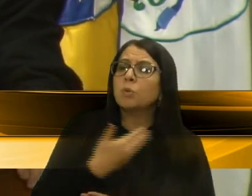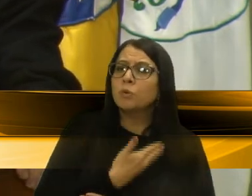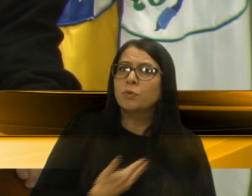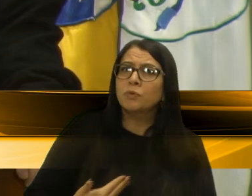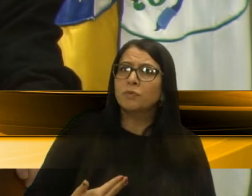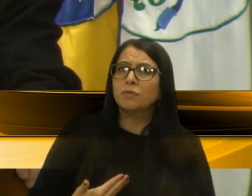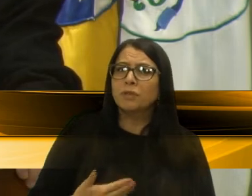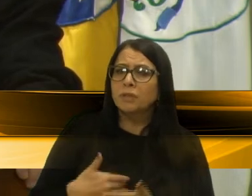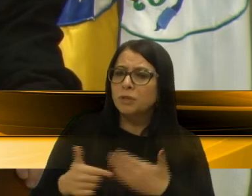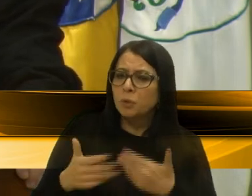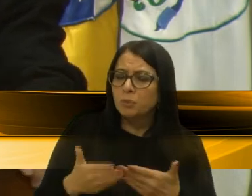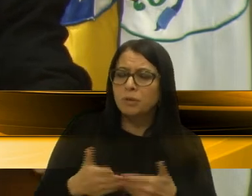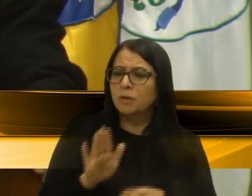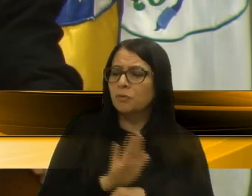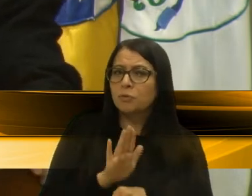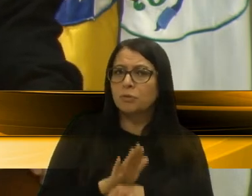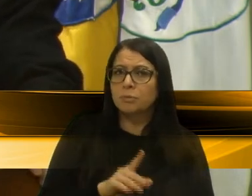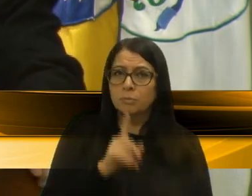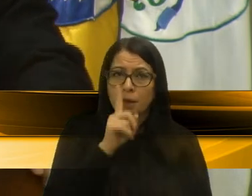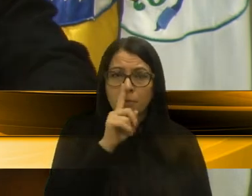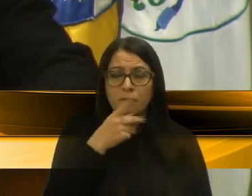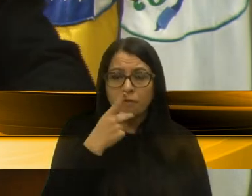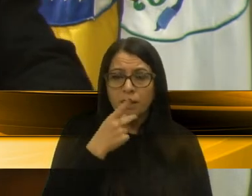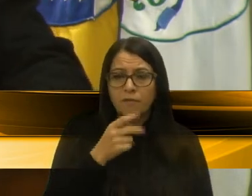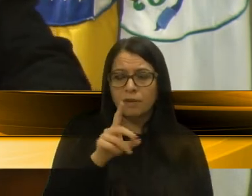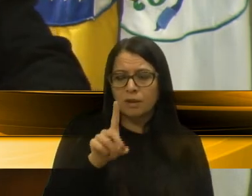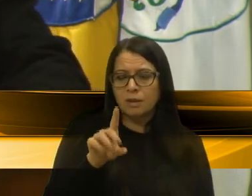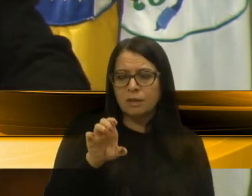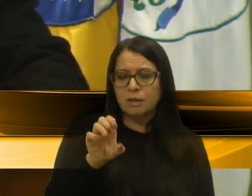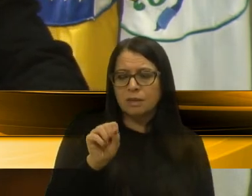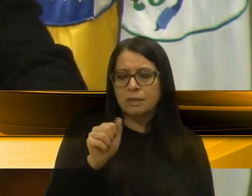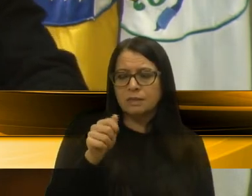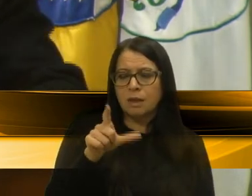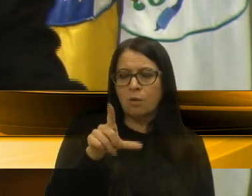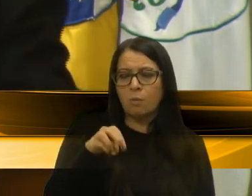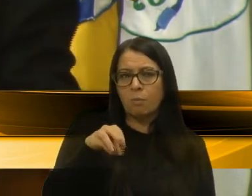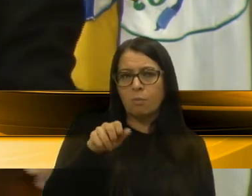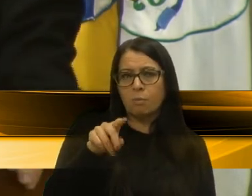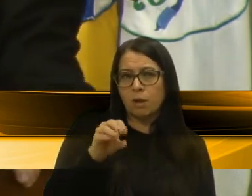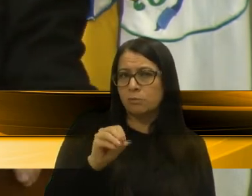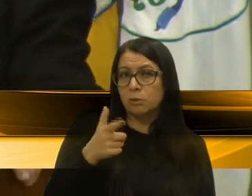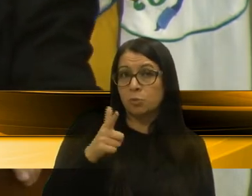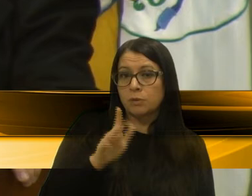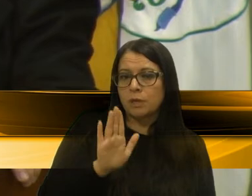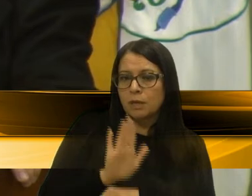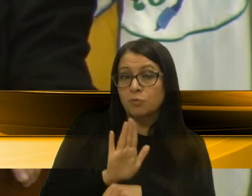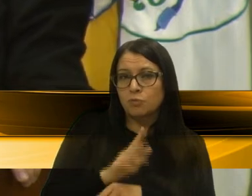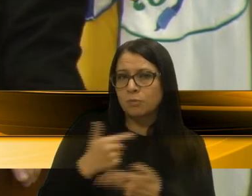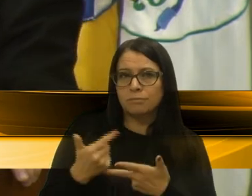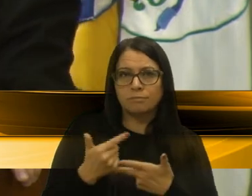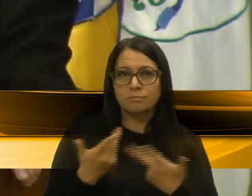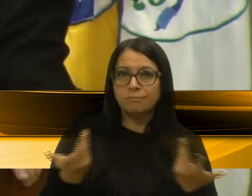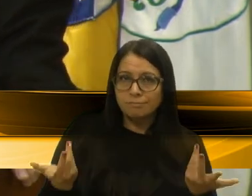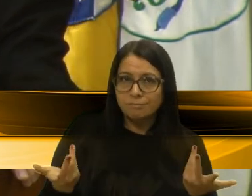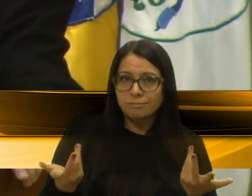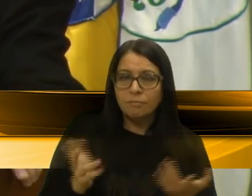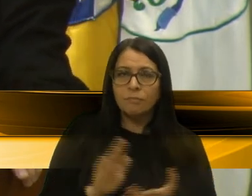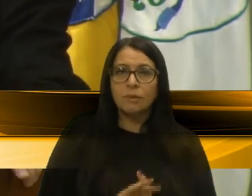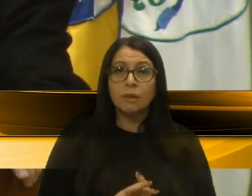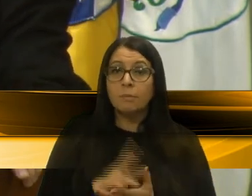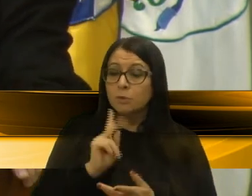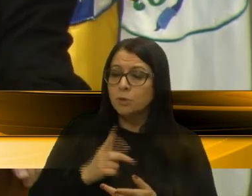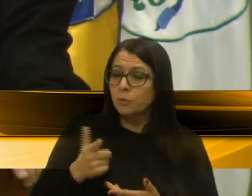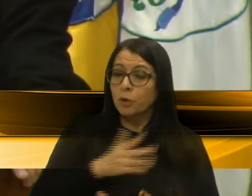mais desalmado, né? A minha mãe gostava muito de usar essa palavra, mas são uns desalmados, né? São